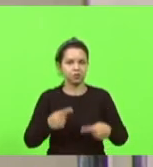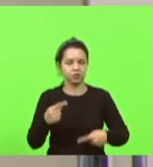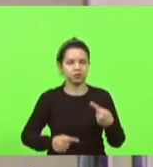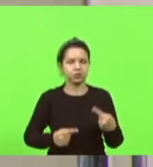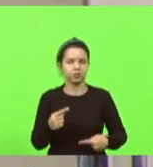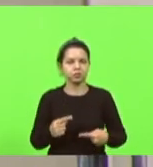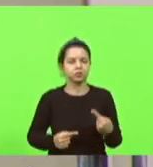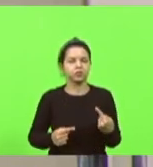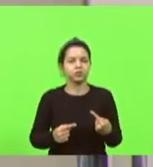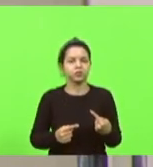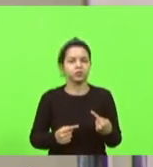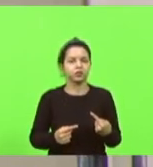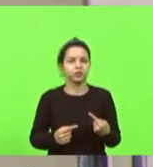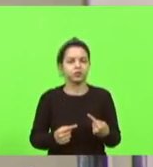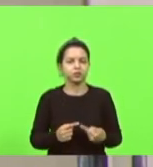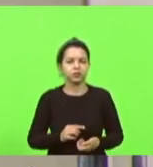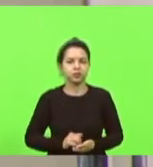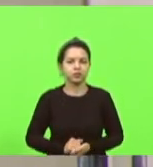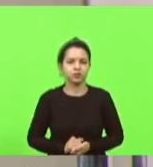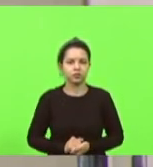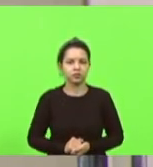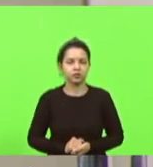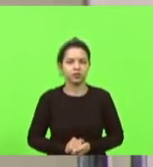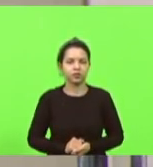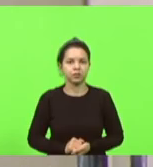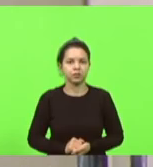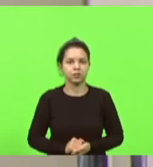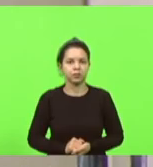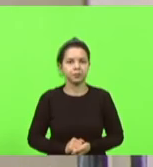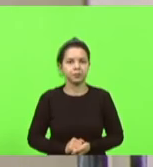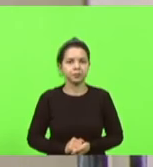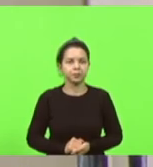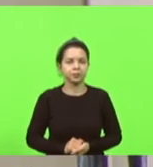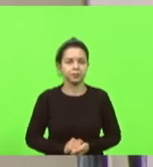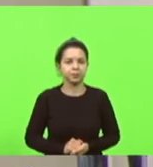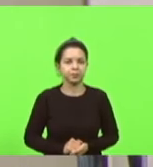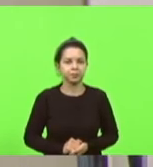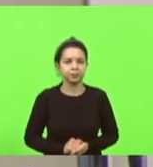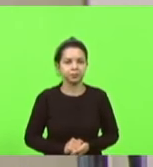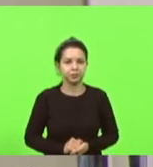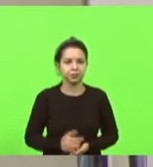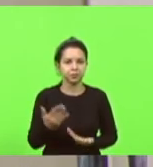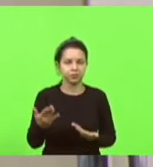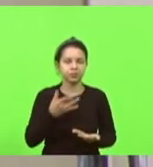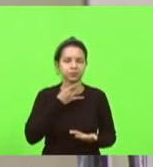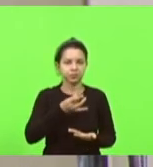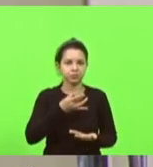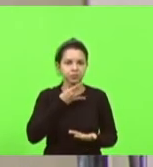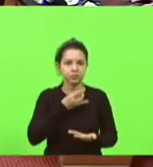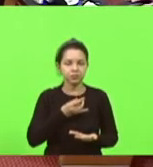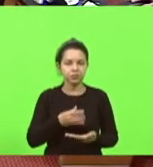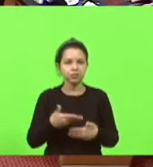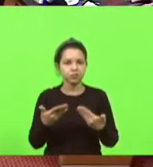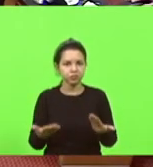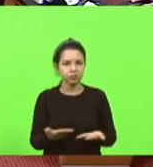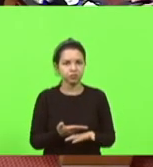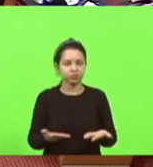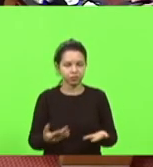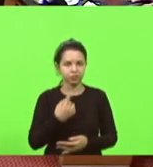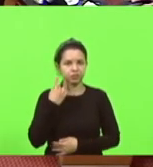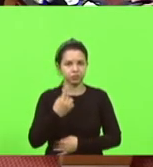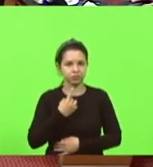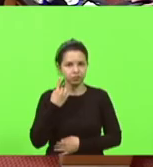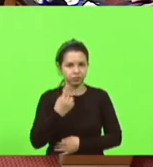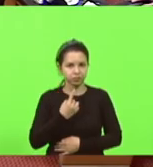o requerimento pedido destaque. Com a palavra o deputado Valdir Cobalcini. Senhor presidente, senhoras deputadas, senhores